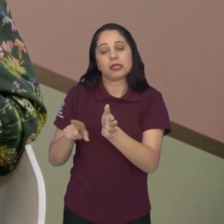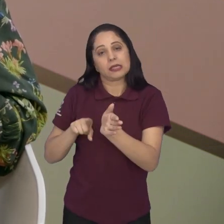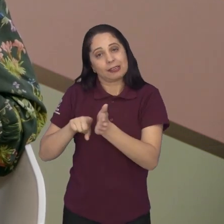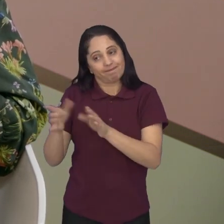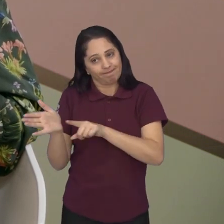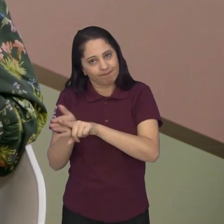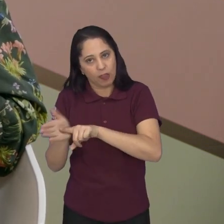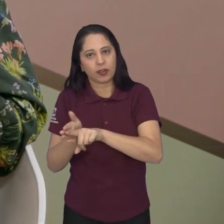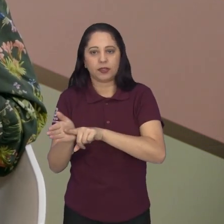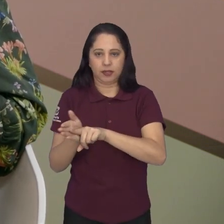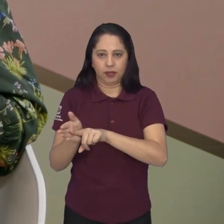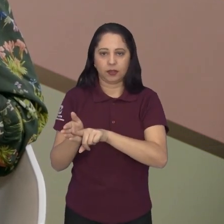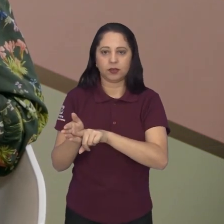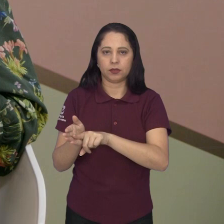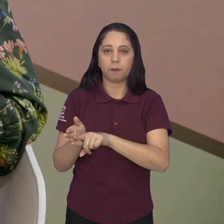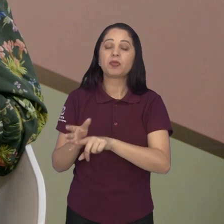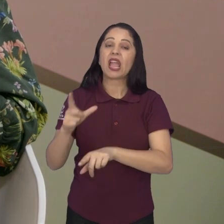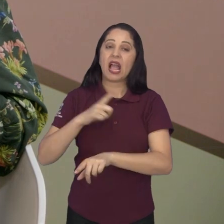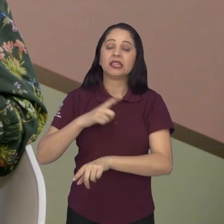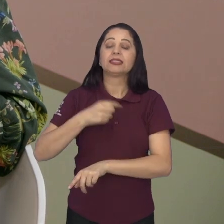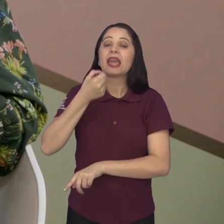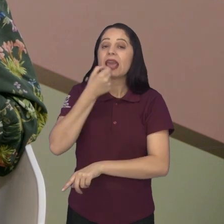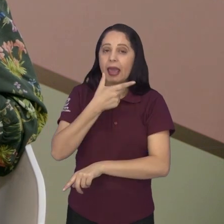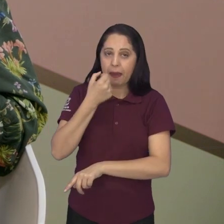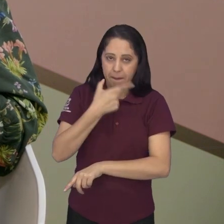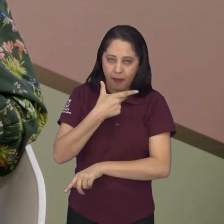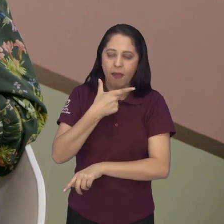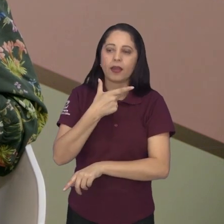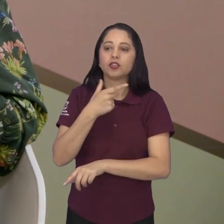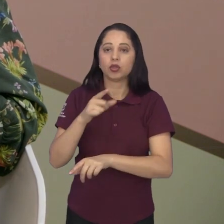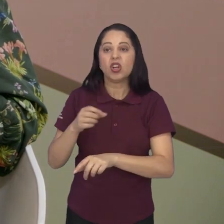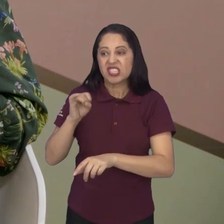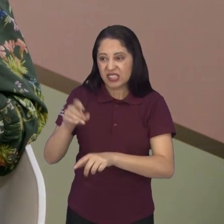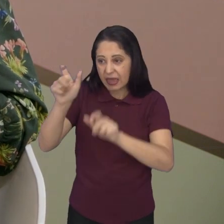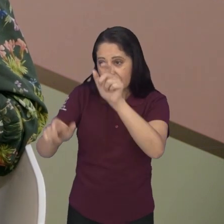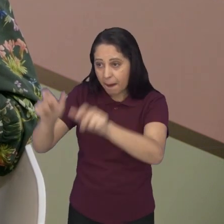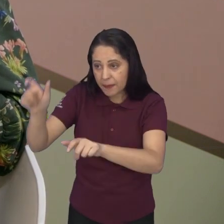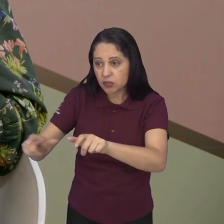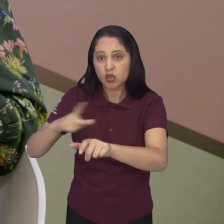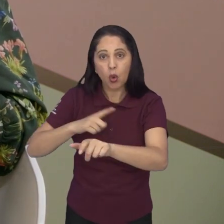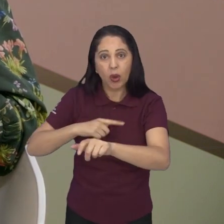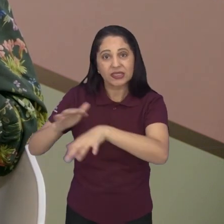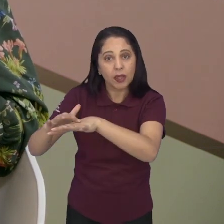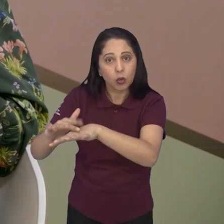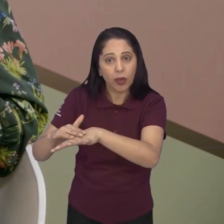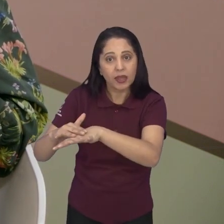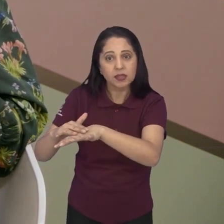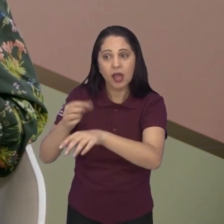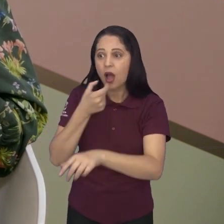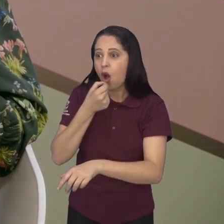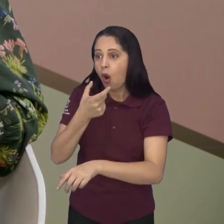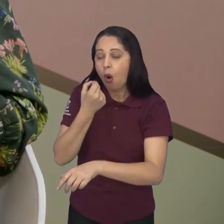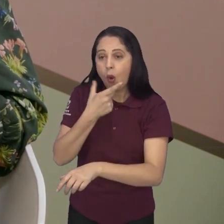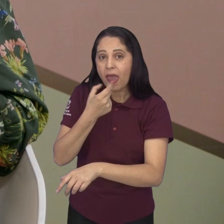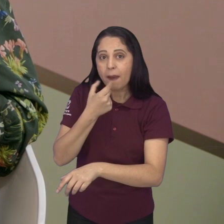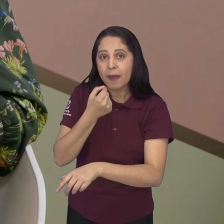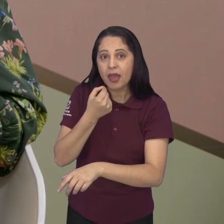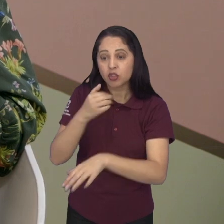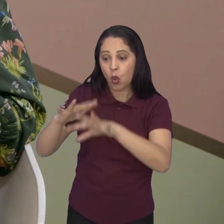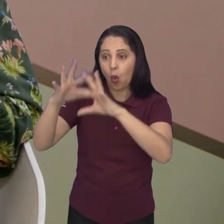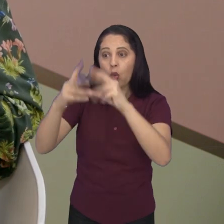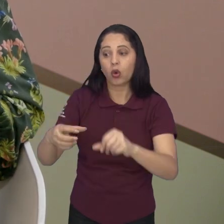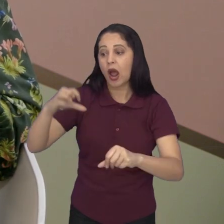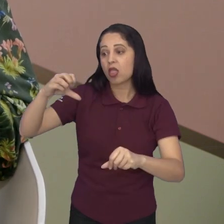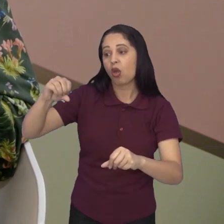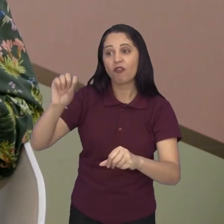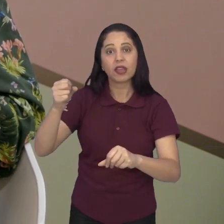as medicações que a gente tem disponível para tratar a hepatite C curam esses pacientes acima de 98%, De 2015 para